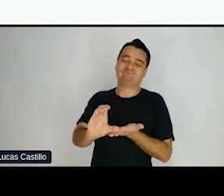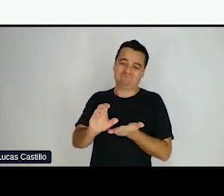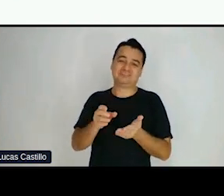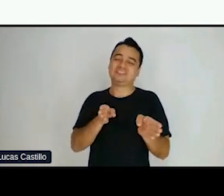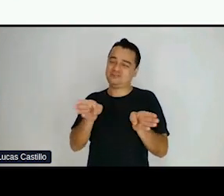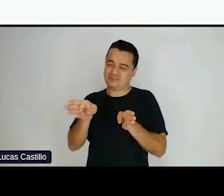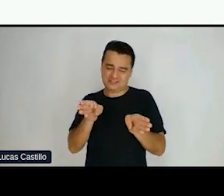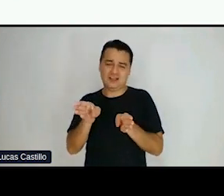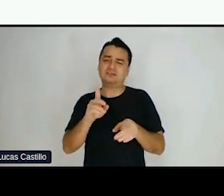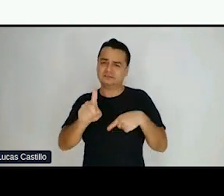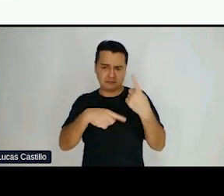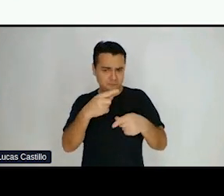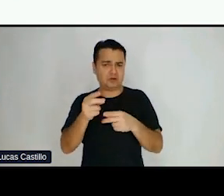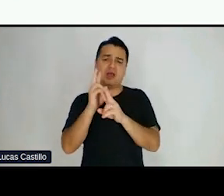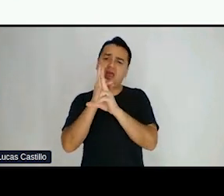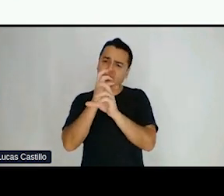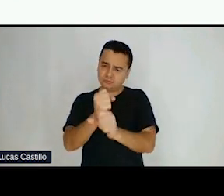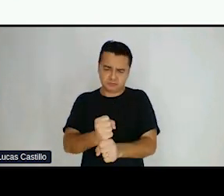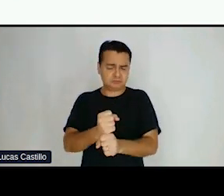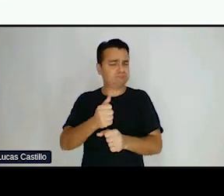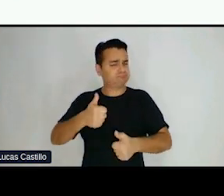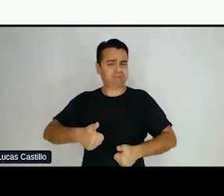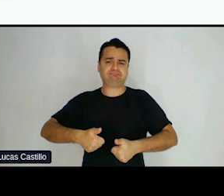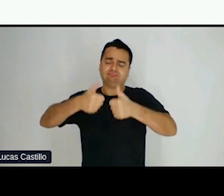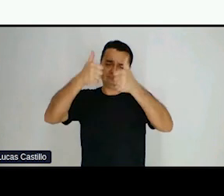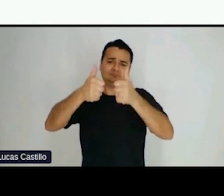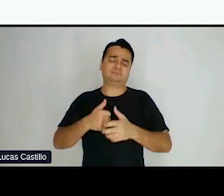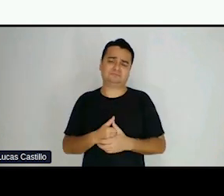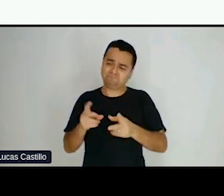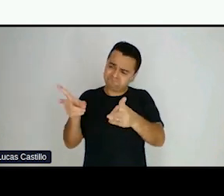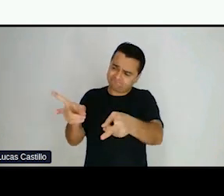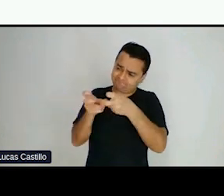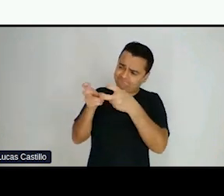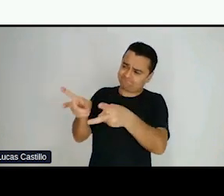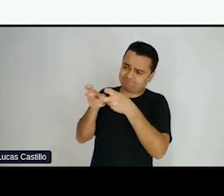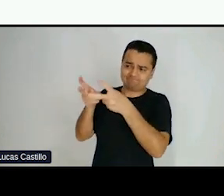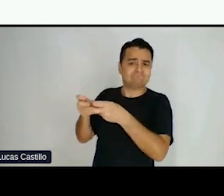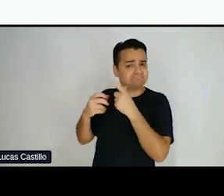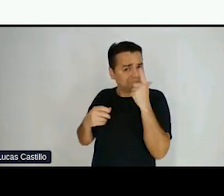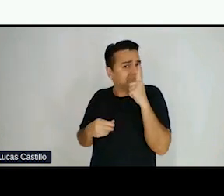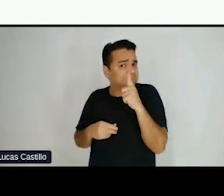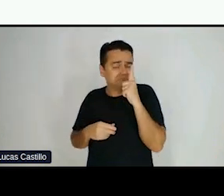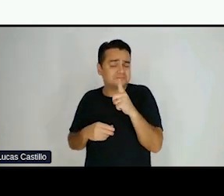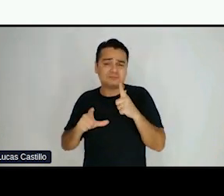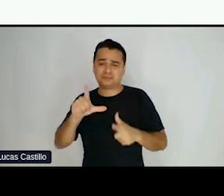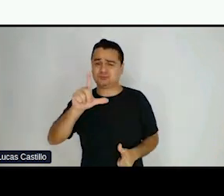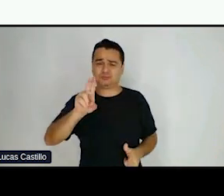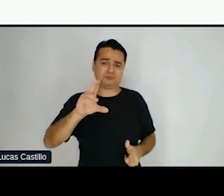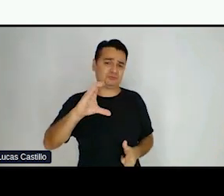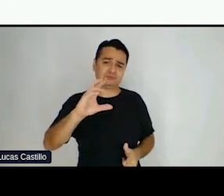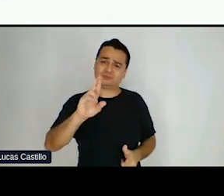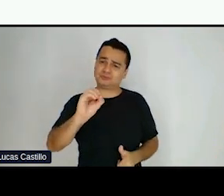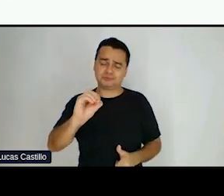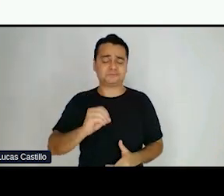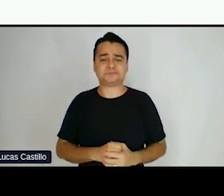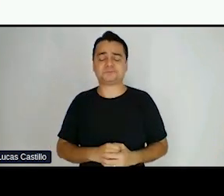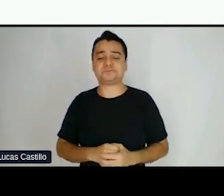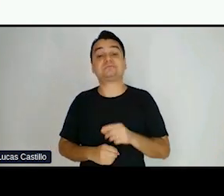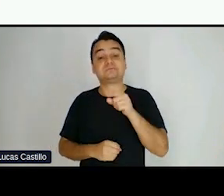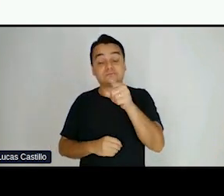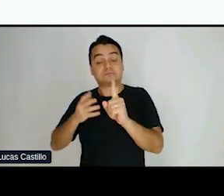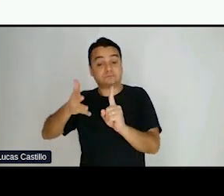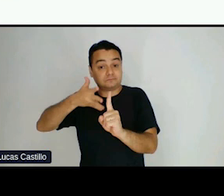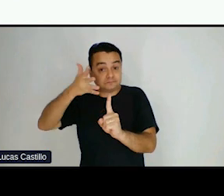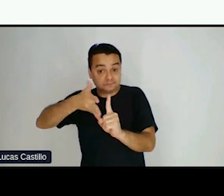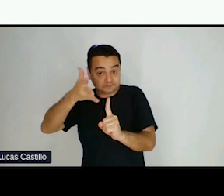são incríveis, né? Como a gente vem falando. E vou te falar, né, vocês que estão aqui nessa